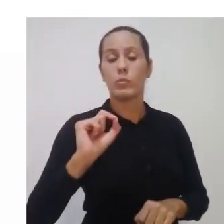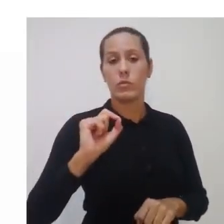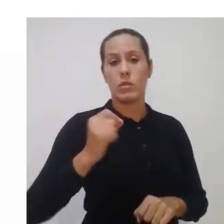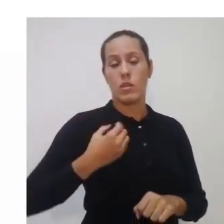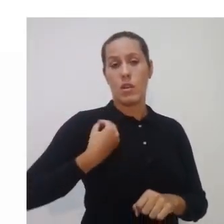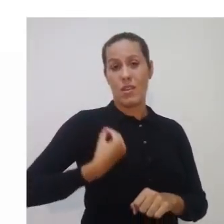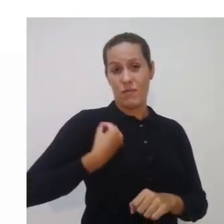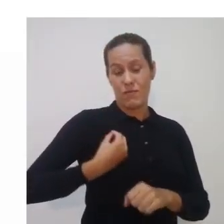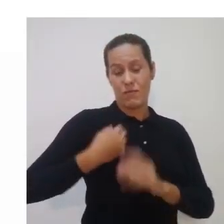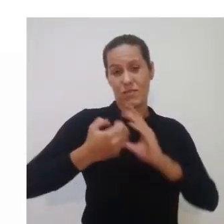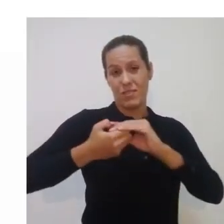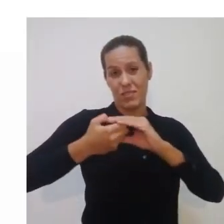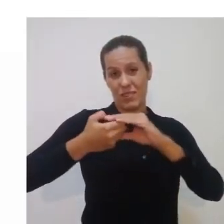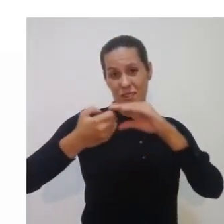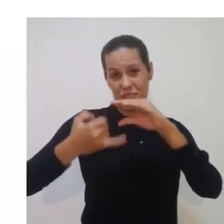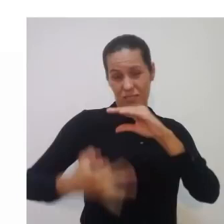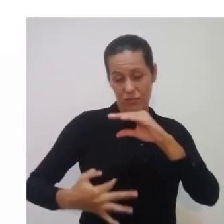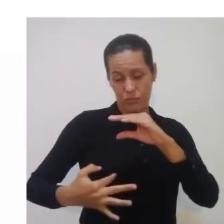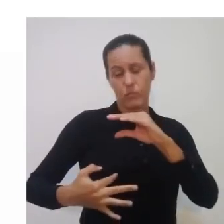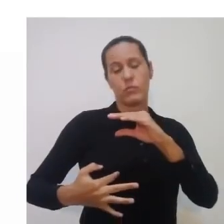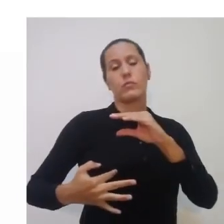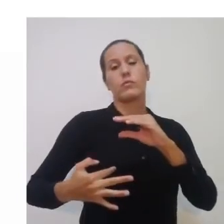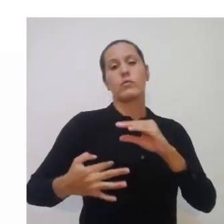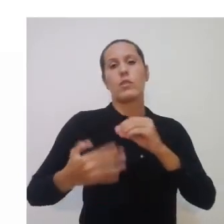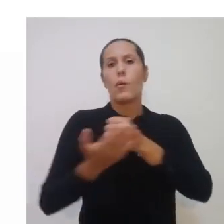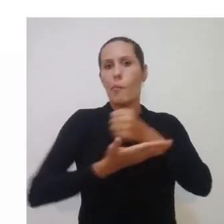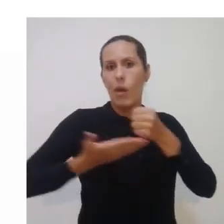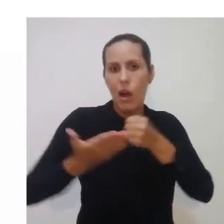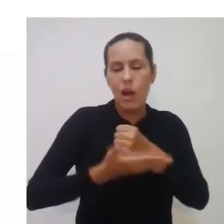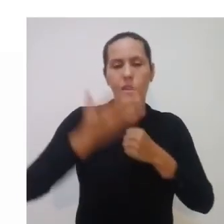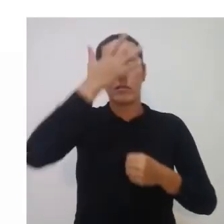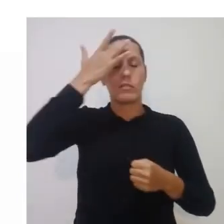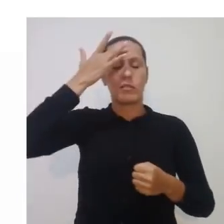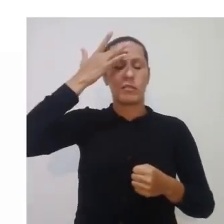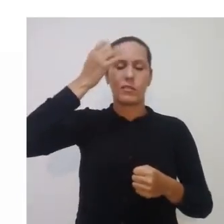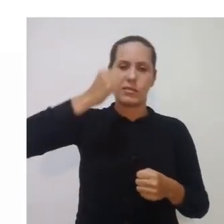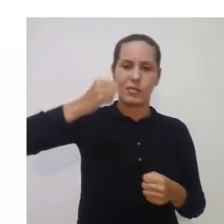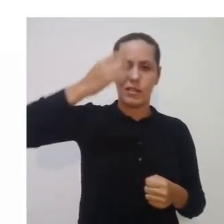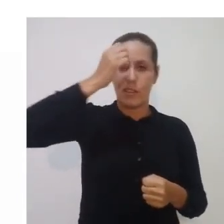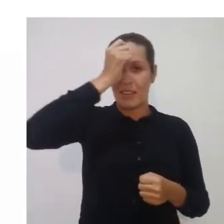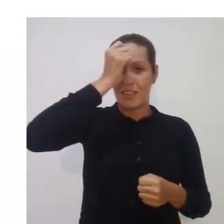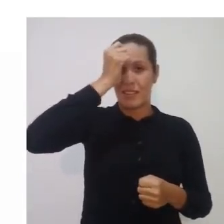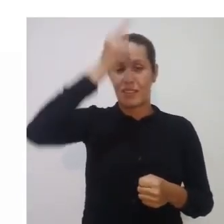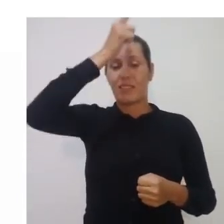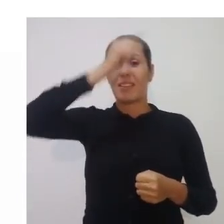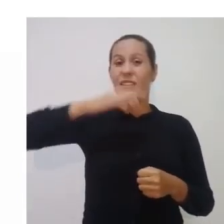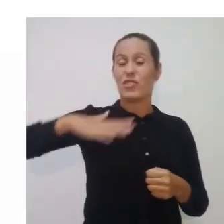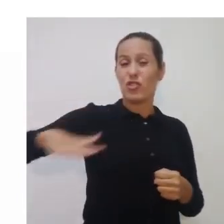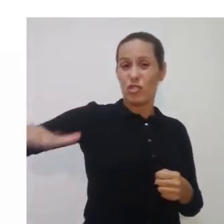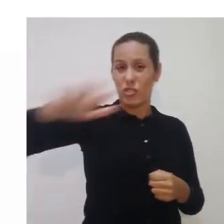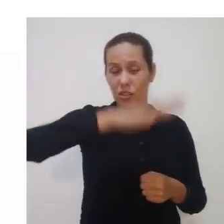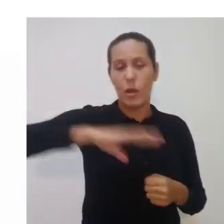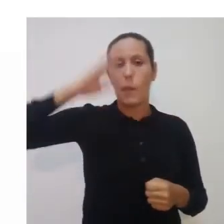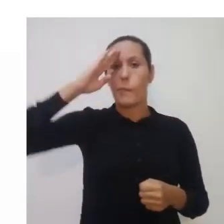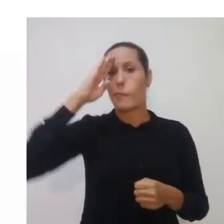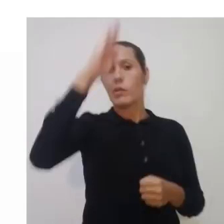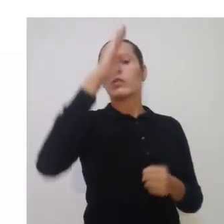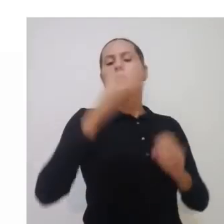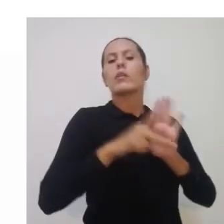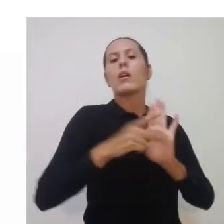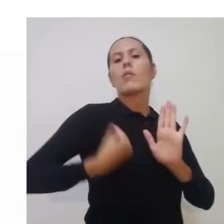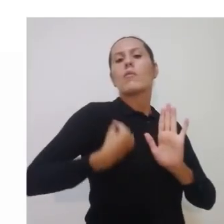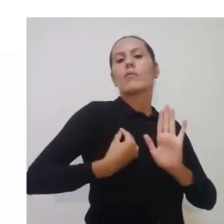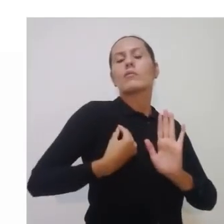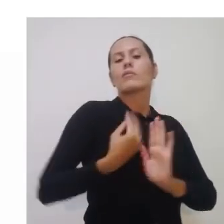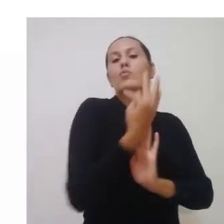as características básicas do texto original, a sua ideia geral e que ele seja sim uma recapitulação,